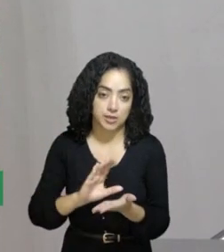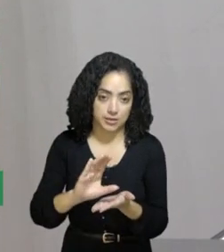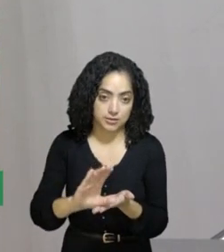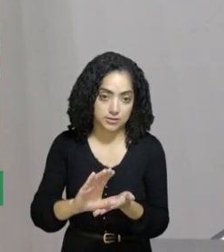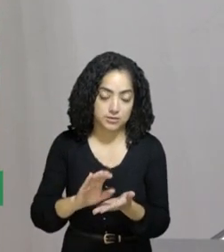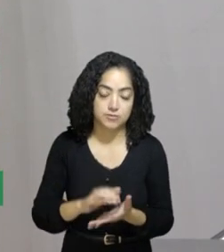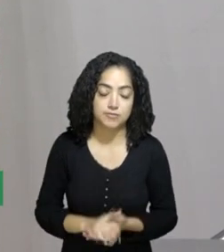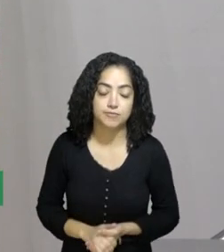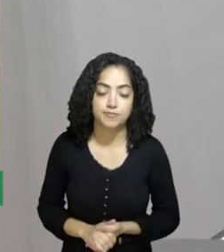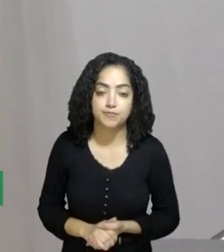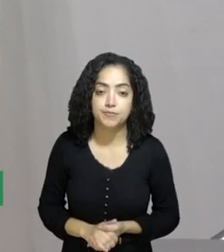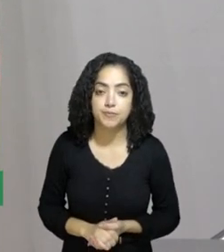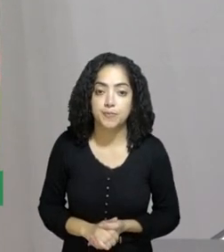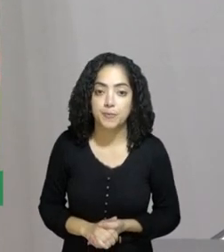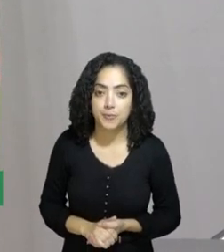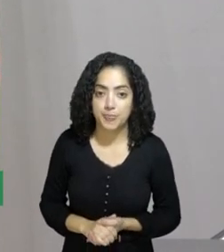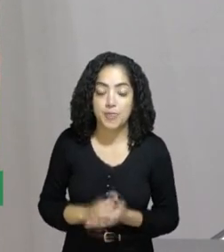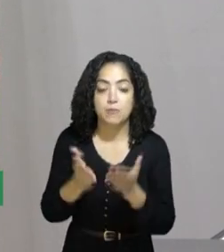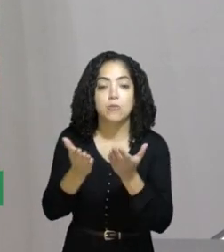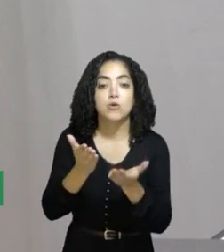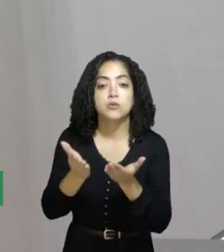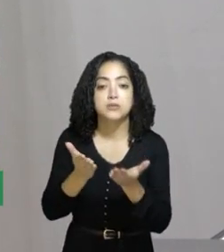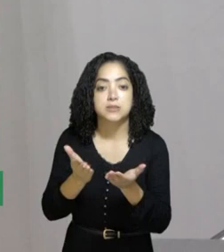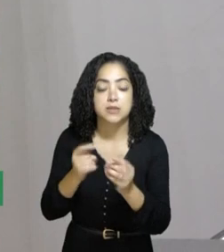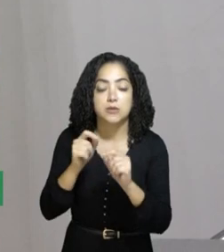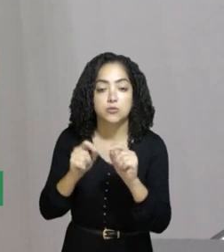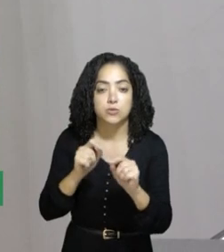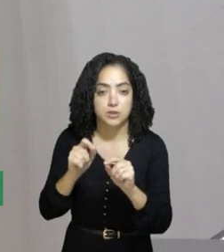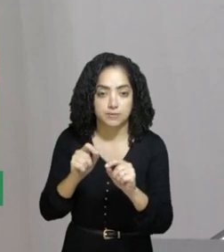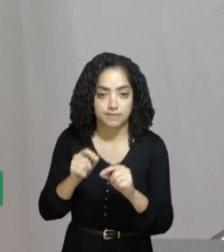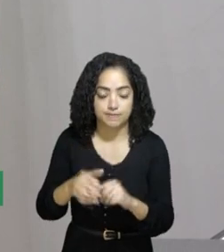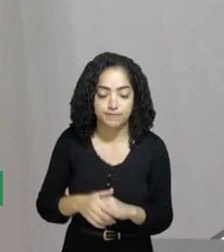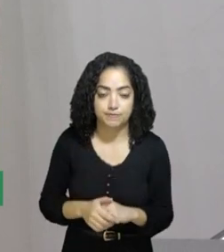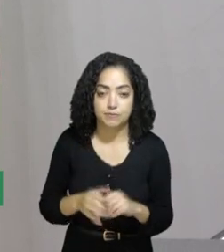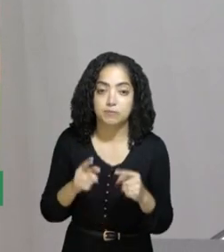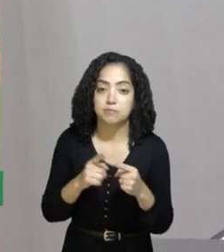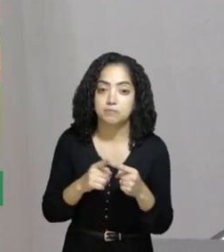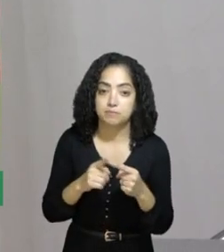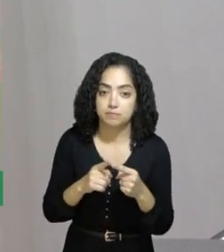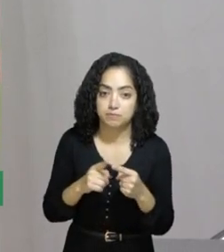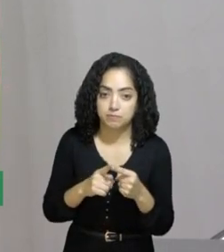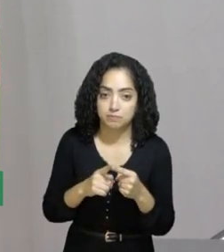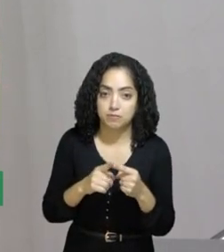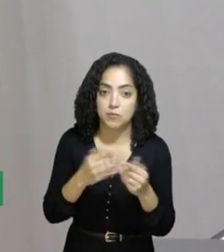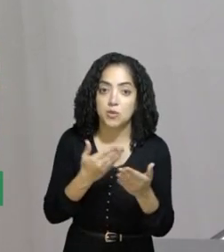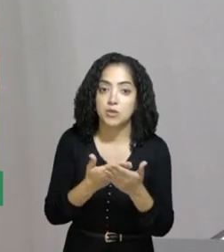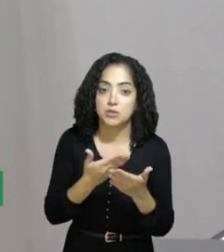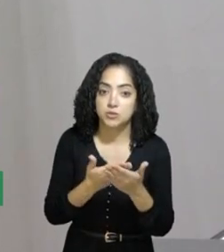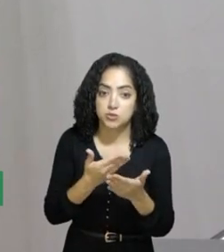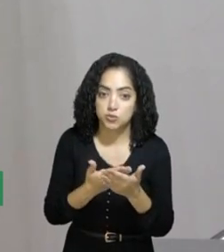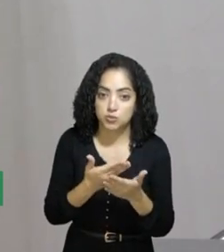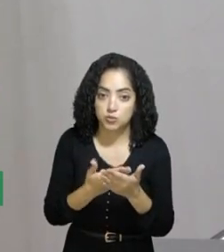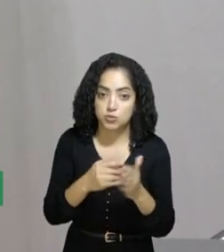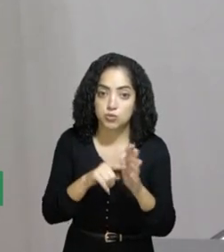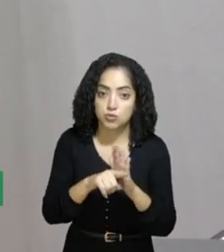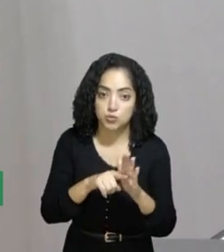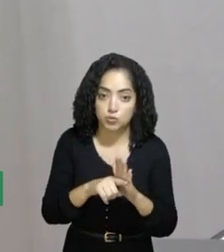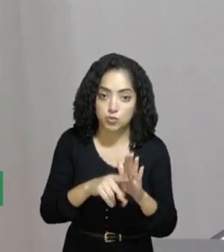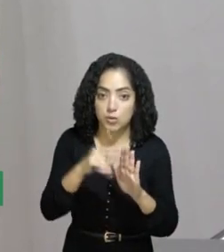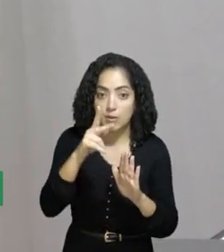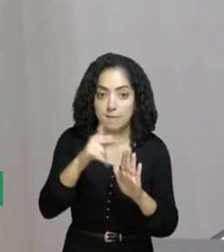Os objetos a serem licitados foram os seguintes. Primeiro, estudos preliminares e